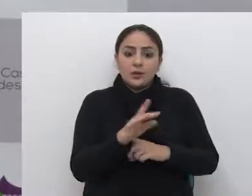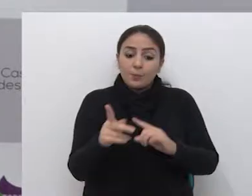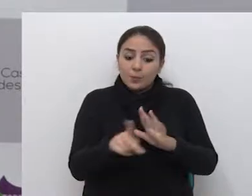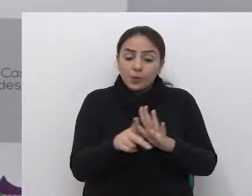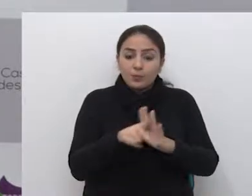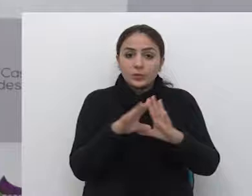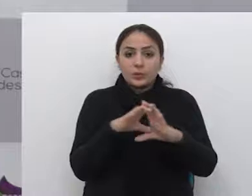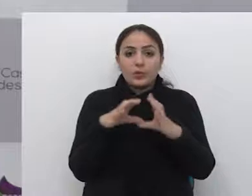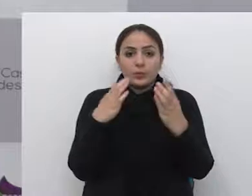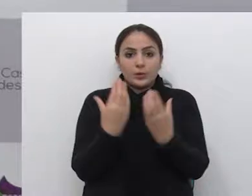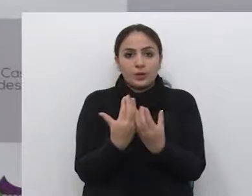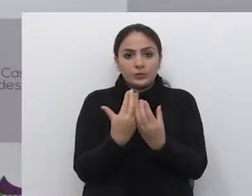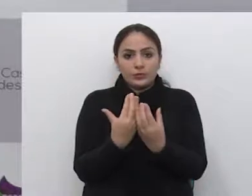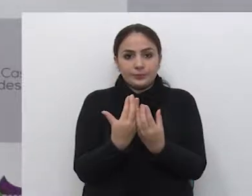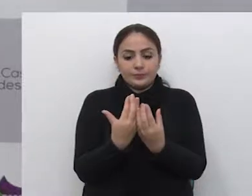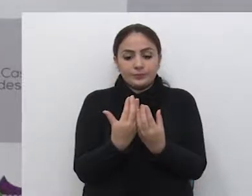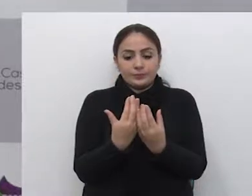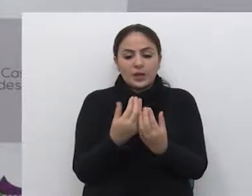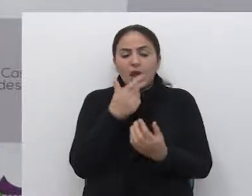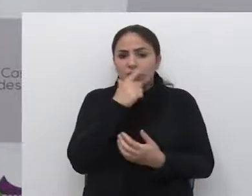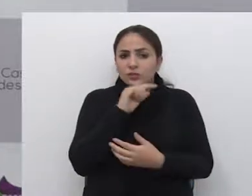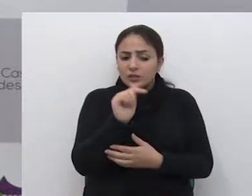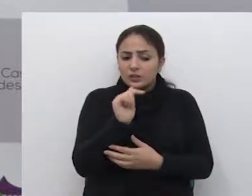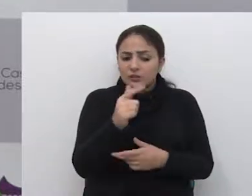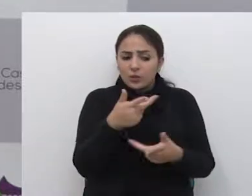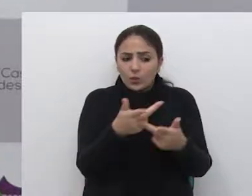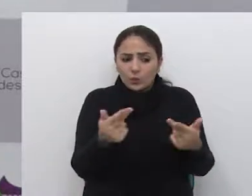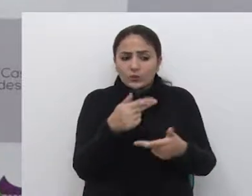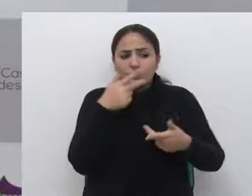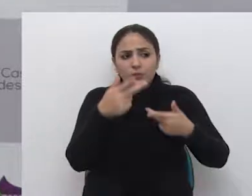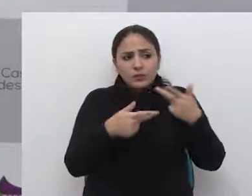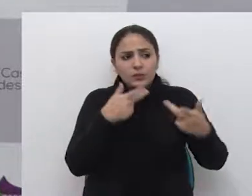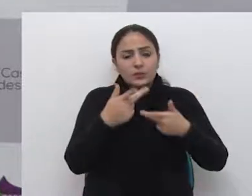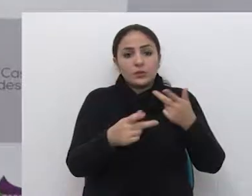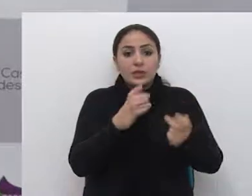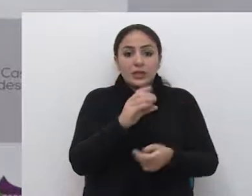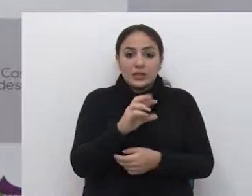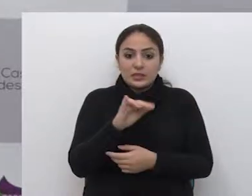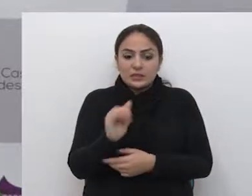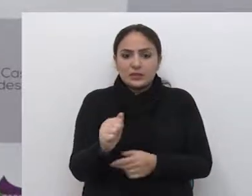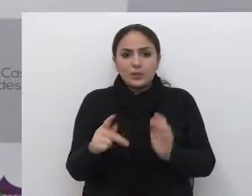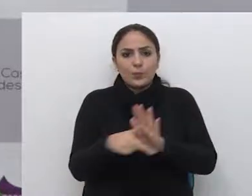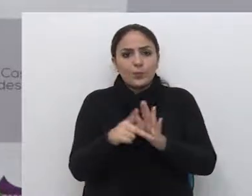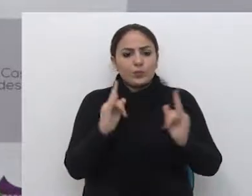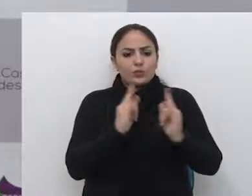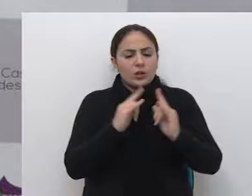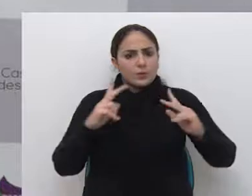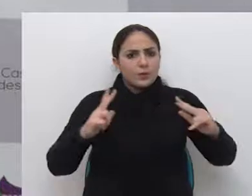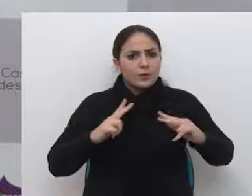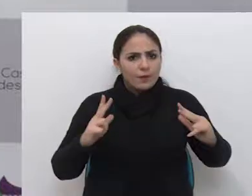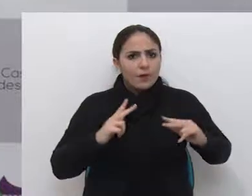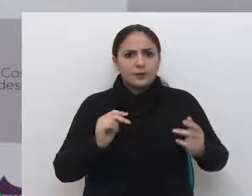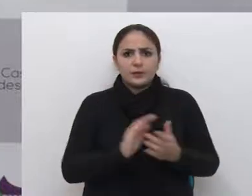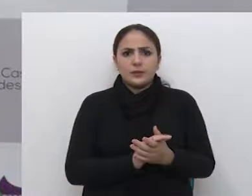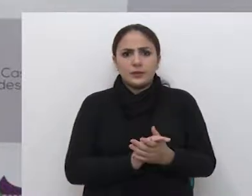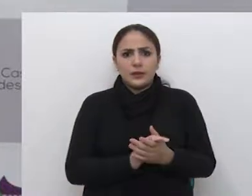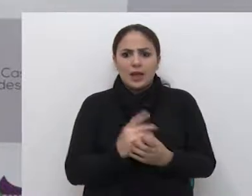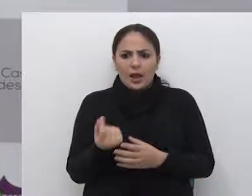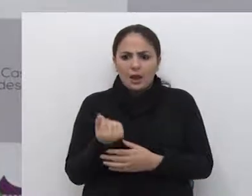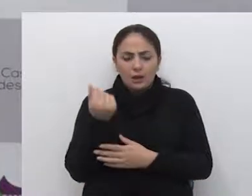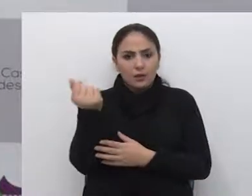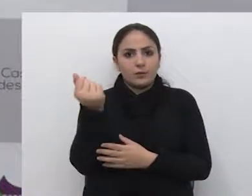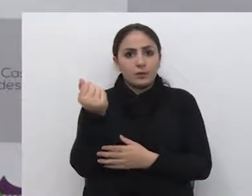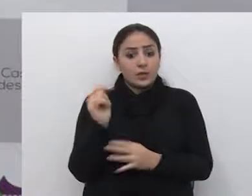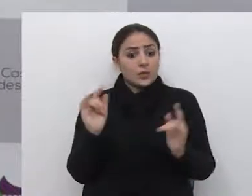pertencemos à comunidade. Então, essas alegações que estão dizendo que o Cresci é uma entidade privada e que o